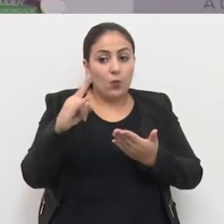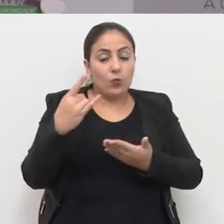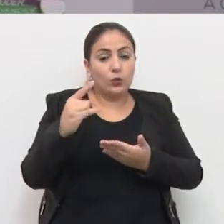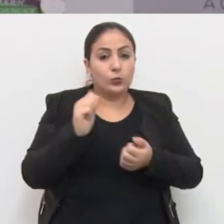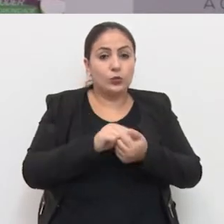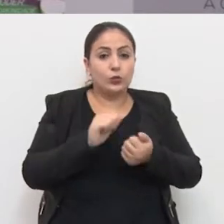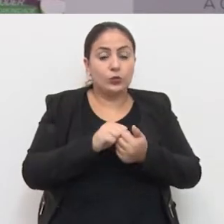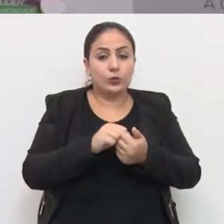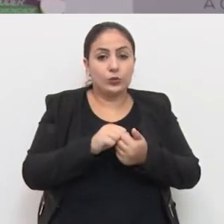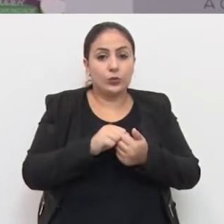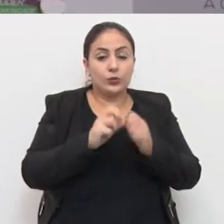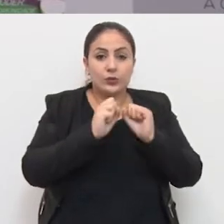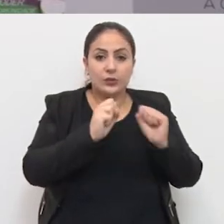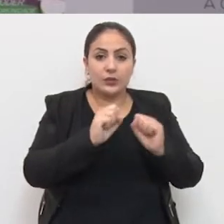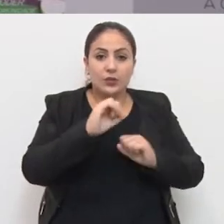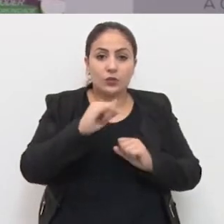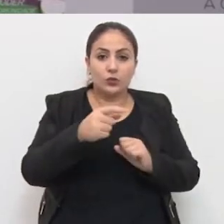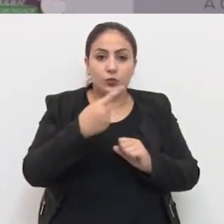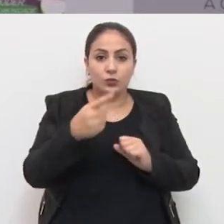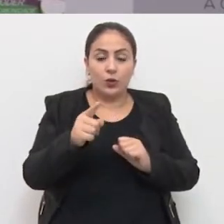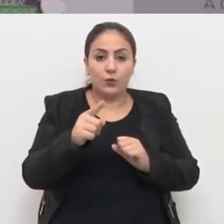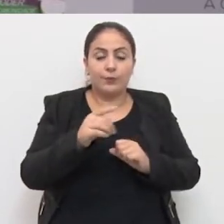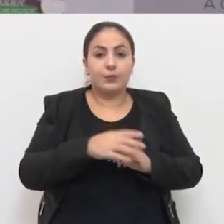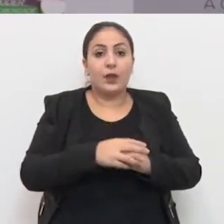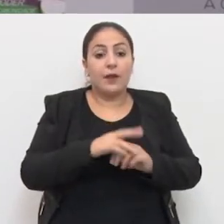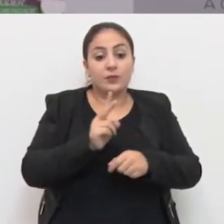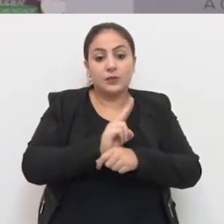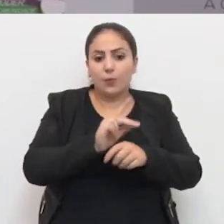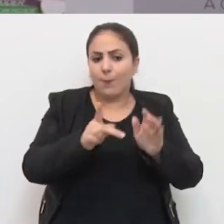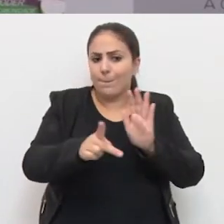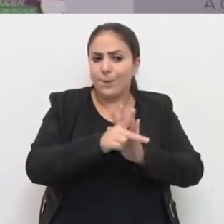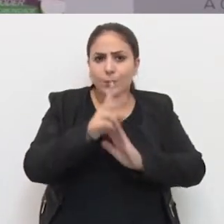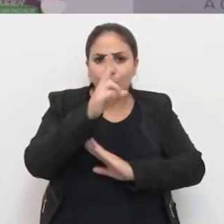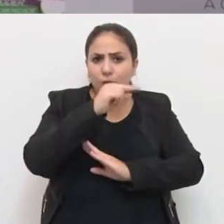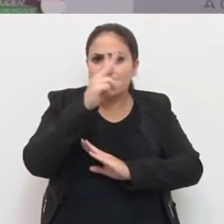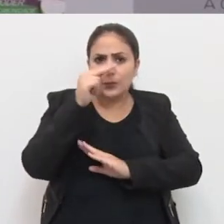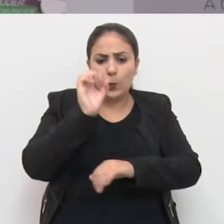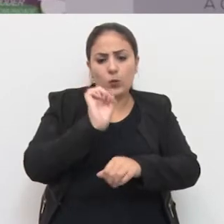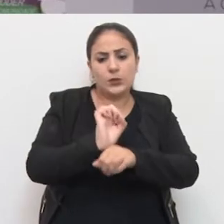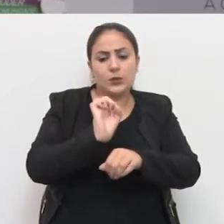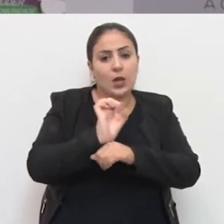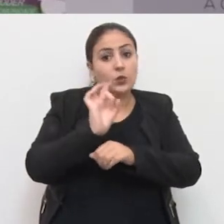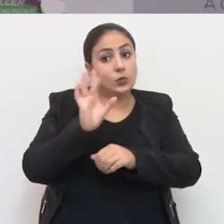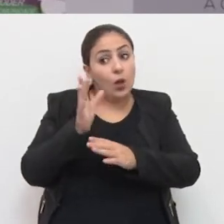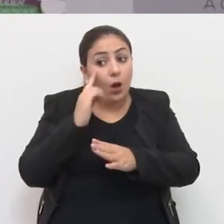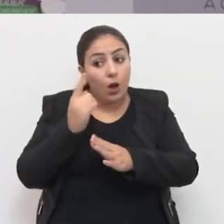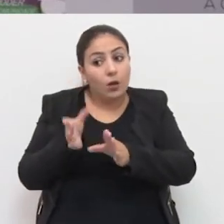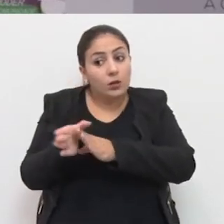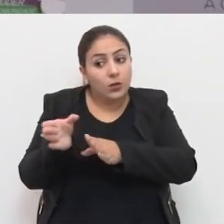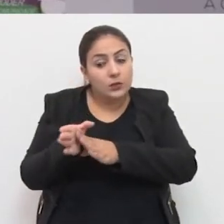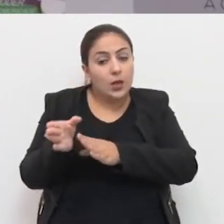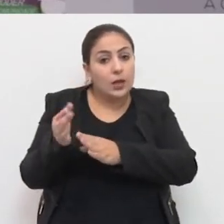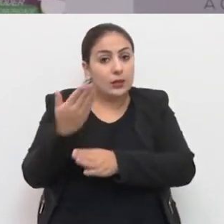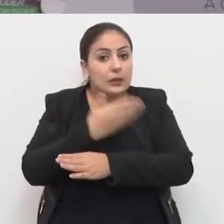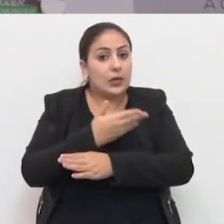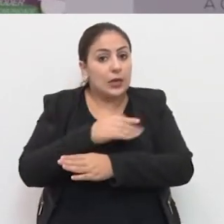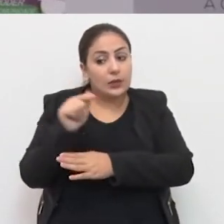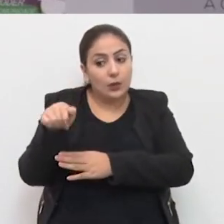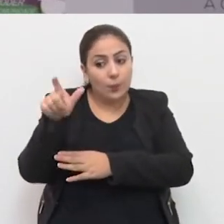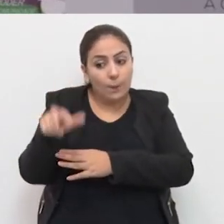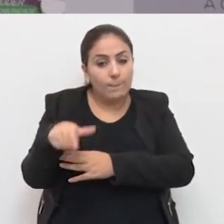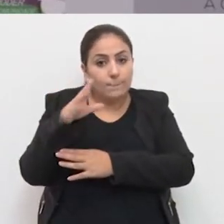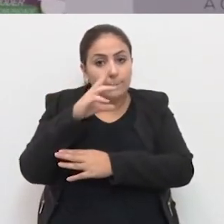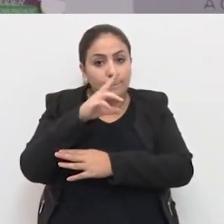secretário João Gabardo é que a fiscalização é do município. O Estado apenas orienta, apenas dá treinamento